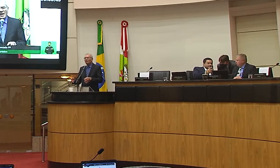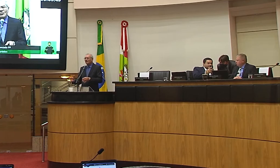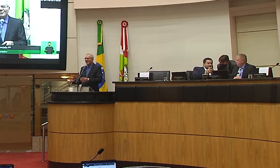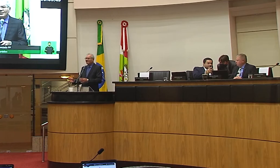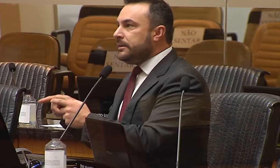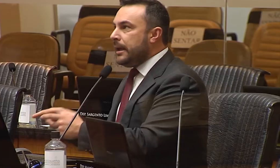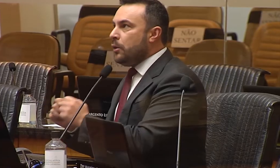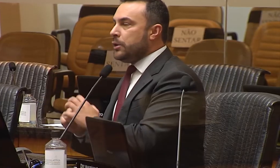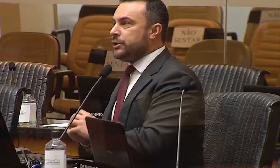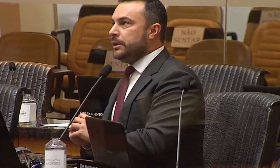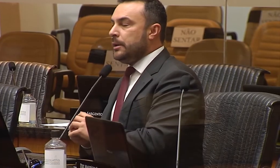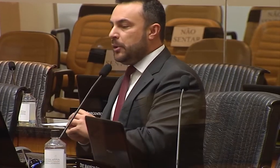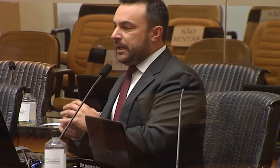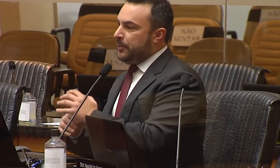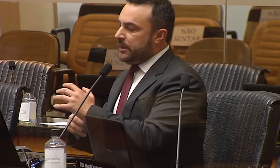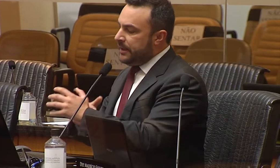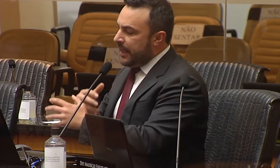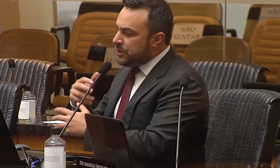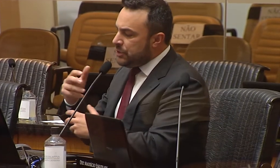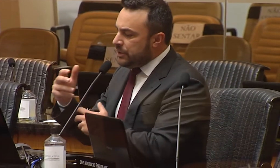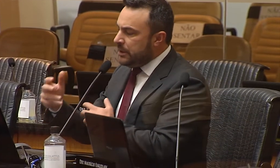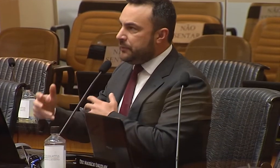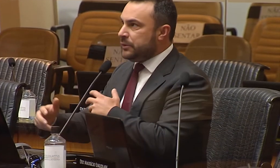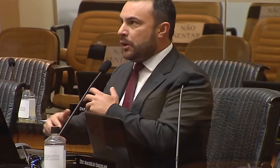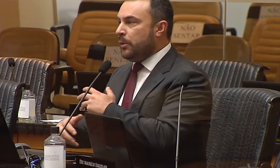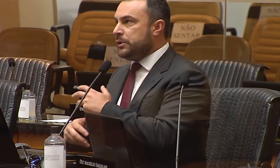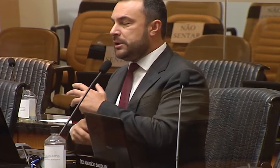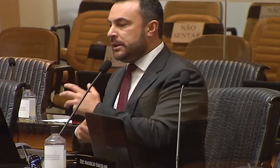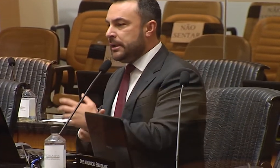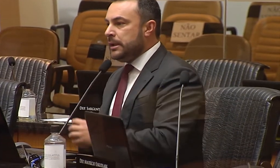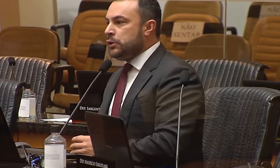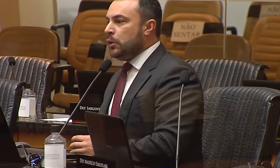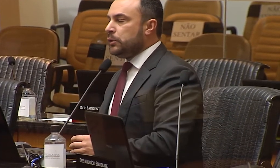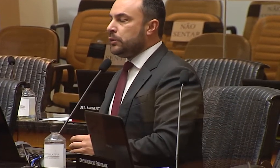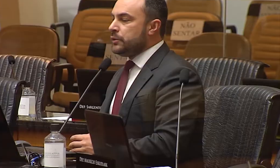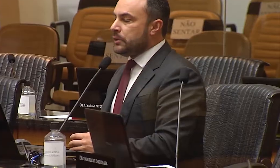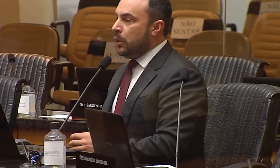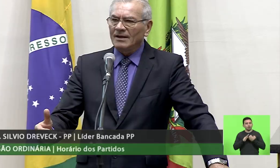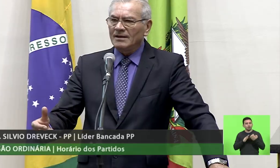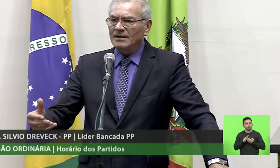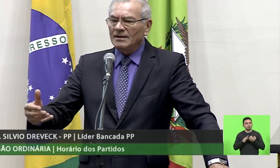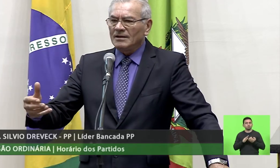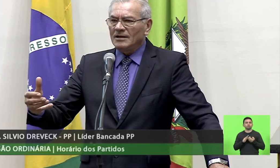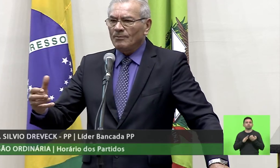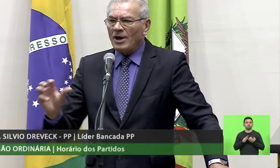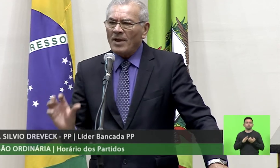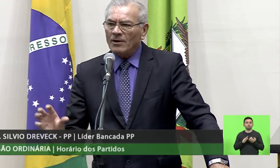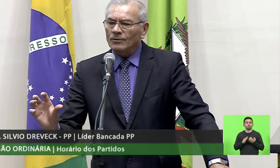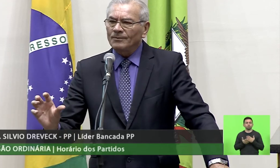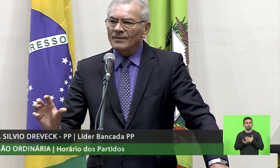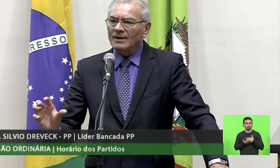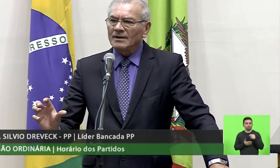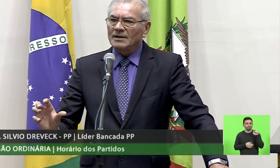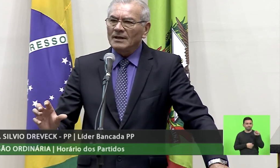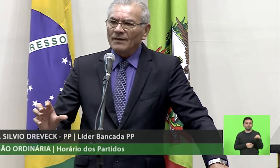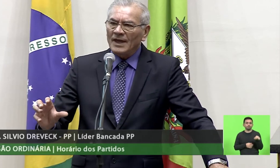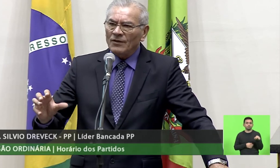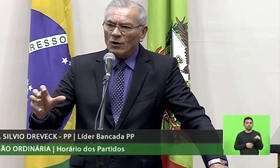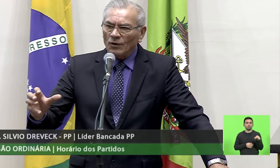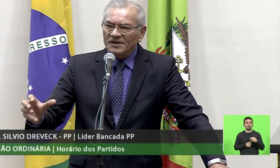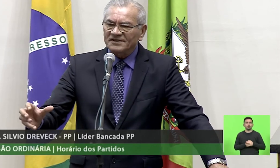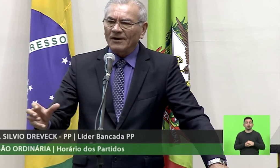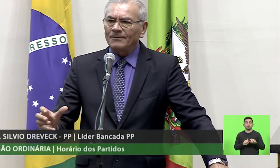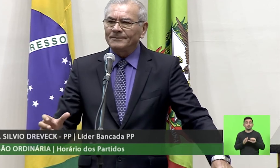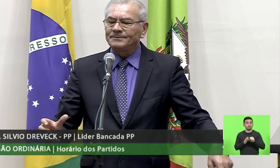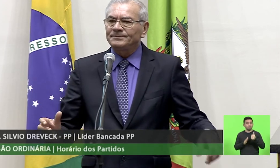procuram a região, mas não encontram infraestrutura adequada para a instalação de suas empresas. Primeiro, dando